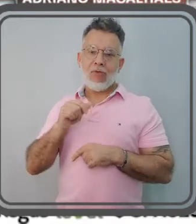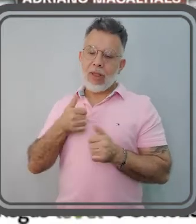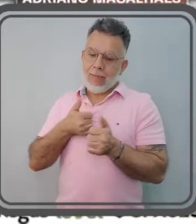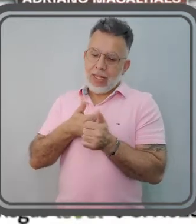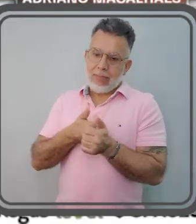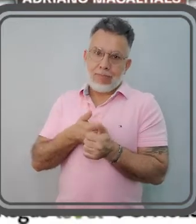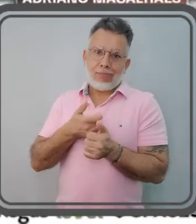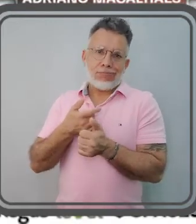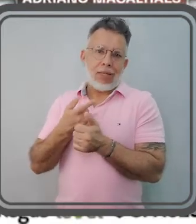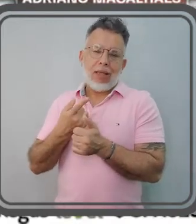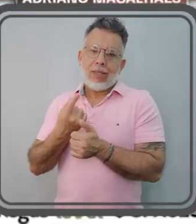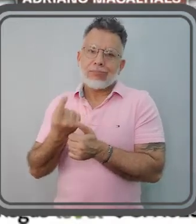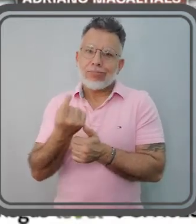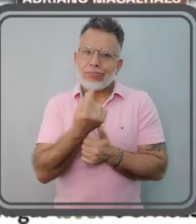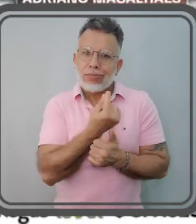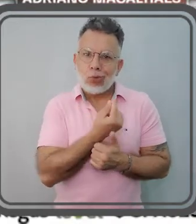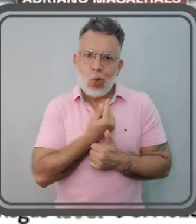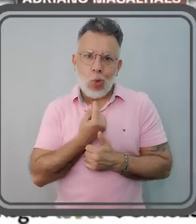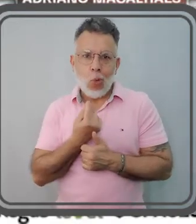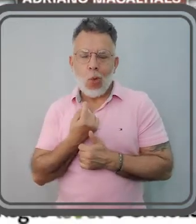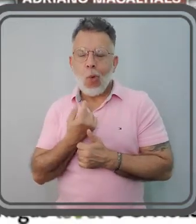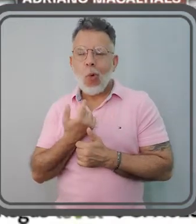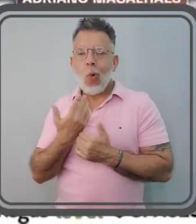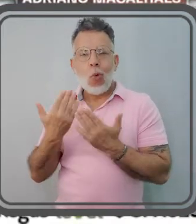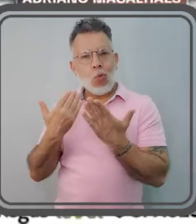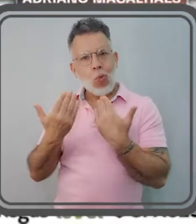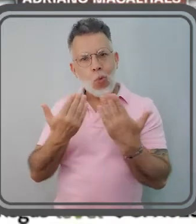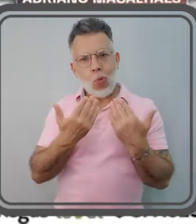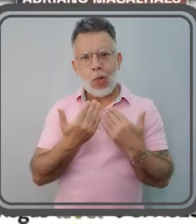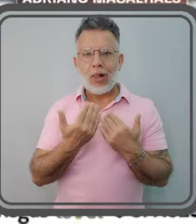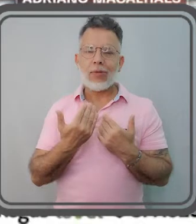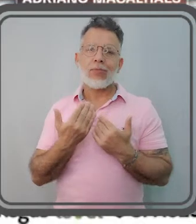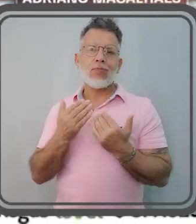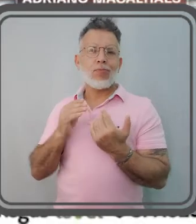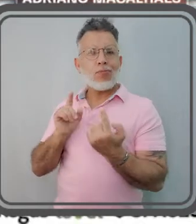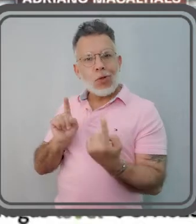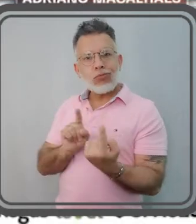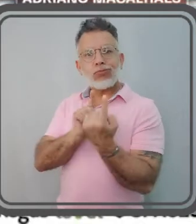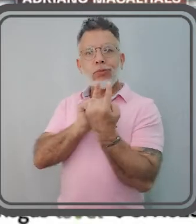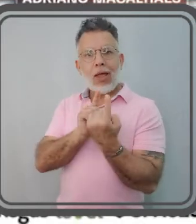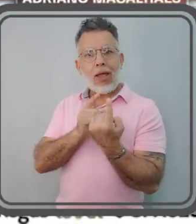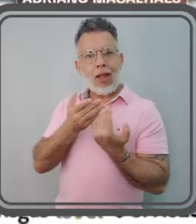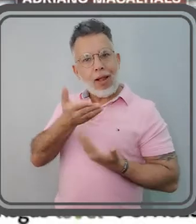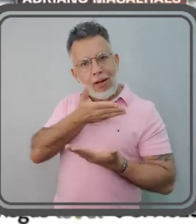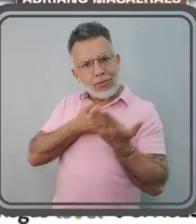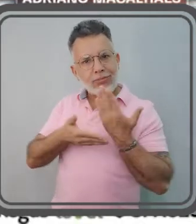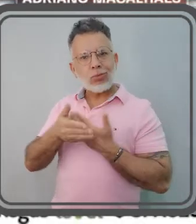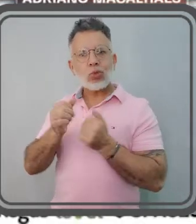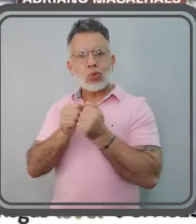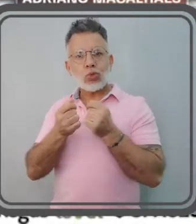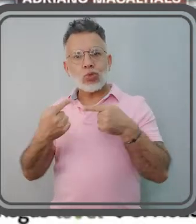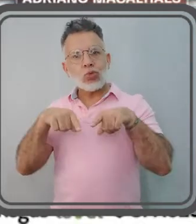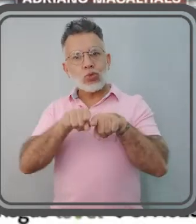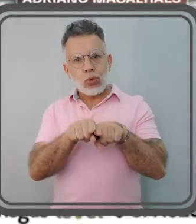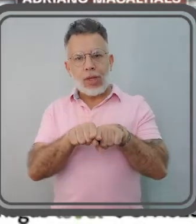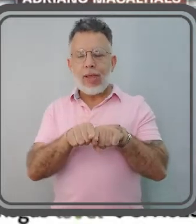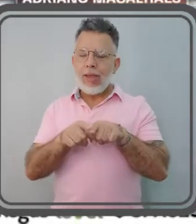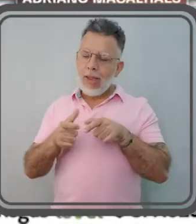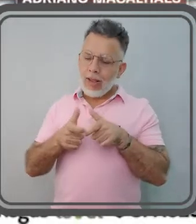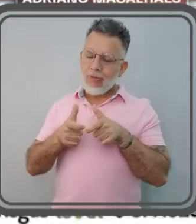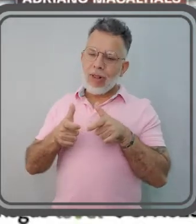nível espiral, onde eu fico mais próximo do franqueado e, na medida que a gente vai crescendo, automaticamente a gente vai ampliando para novas